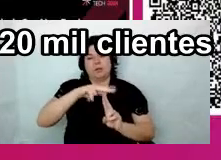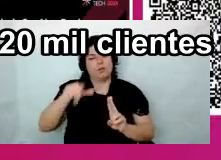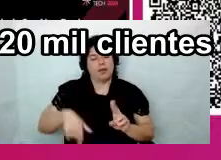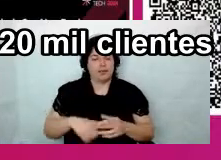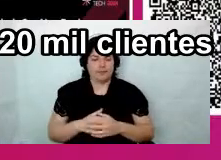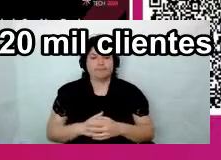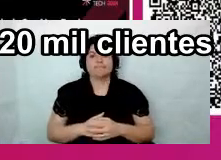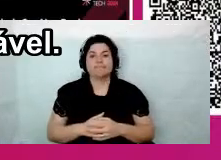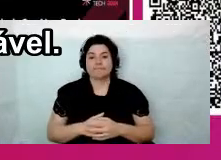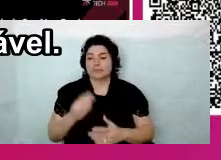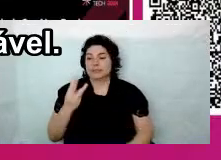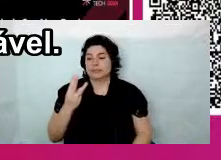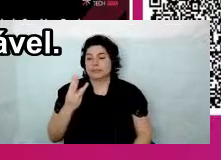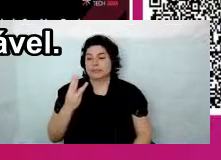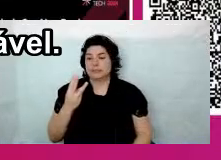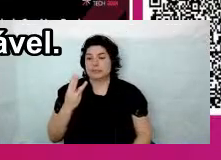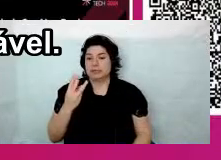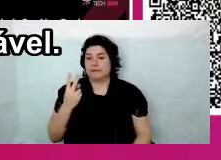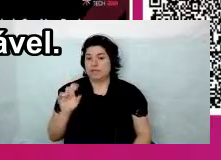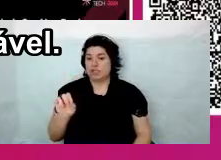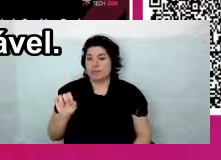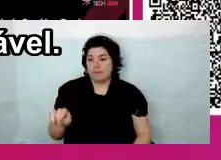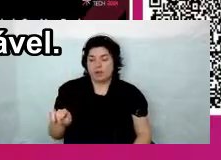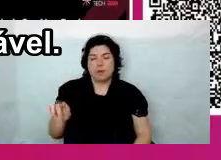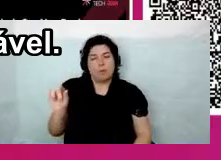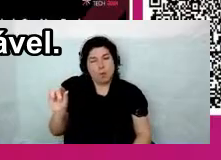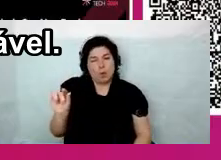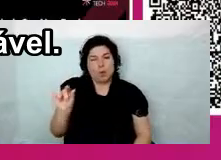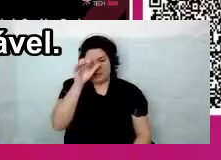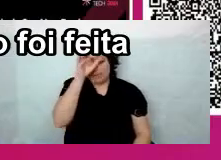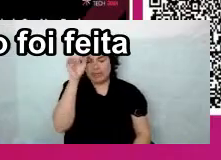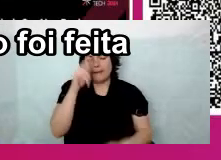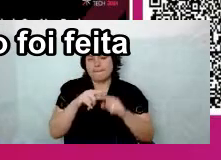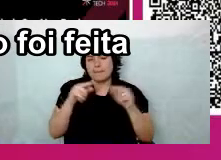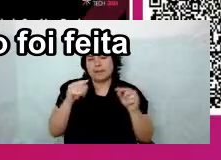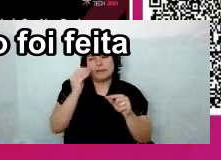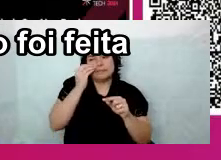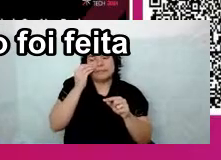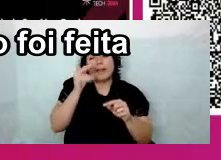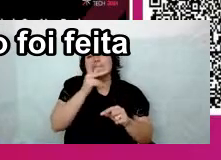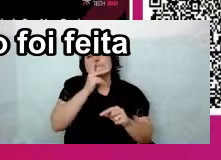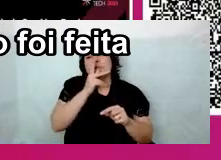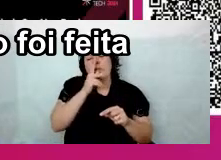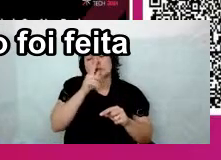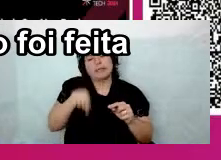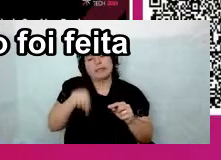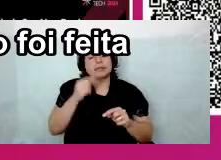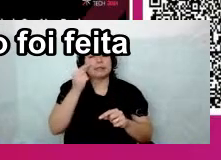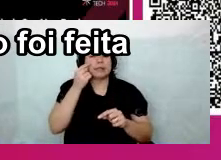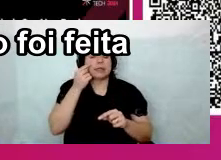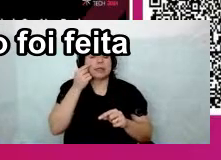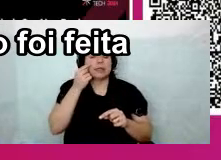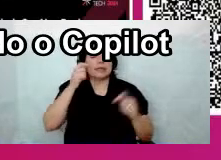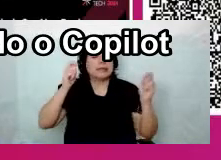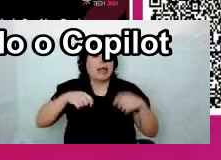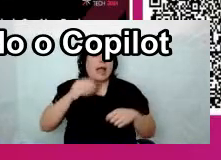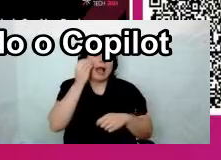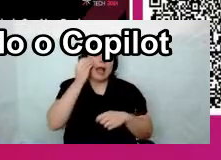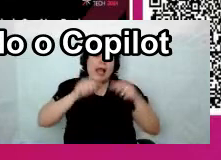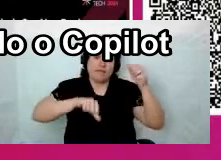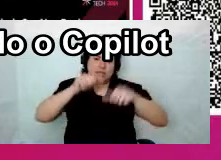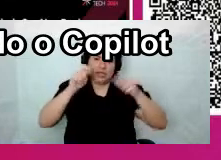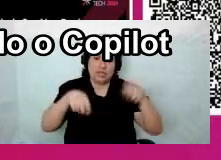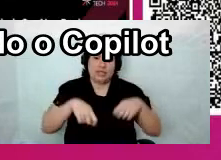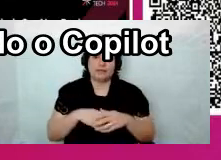esses 320 mil clientes, mas é um número considerável. Essa aqui, na época que essa apresentação foi feita, a gente